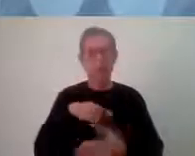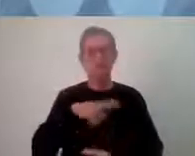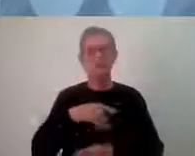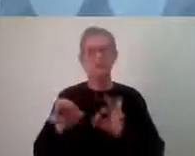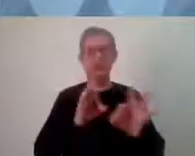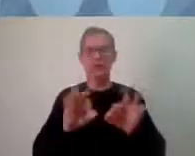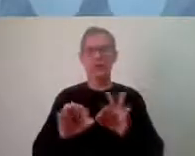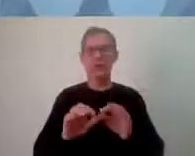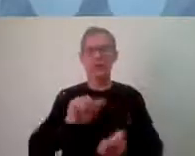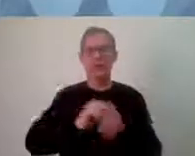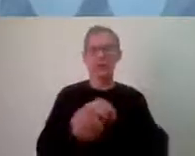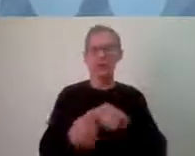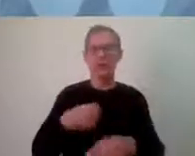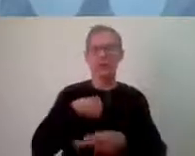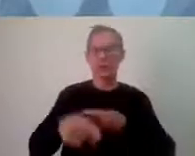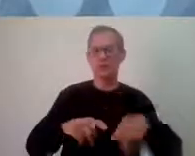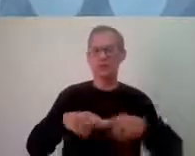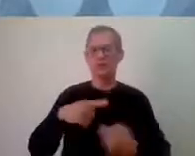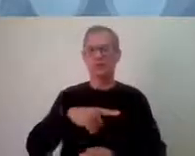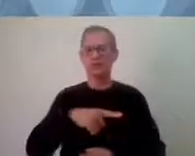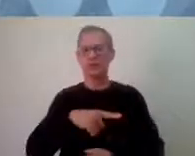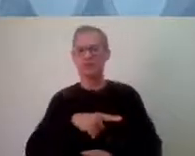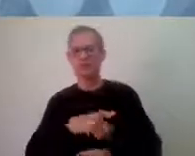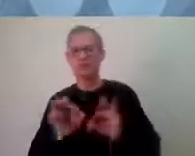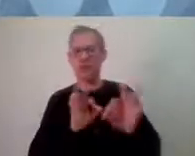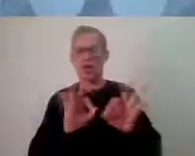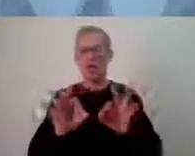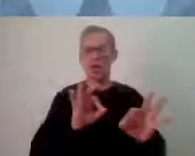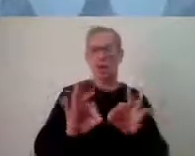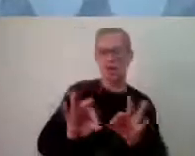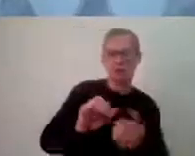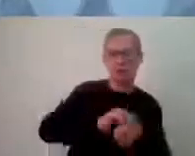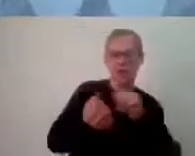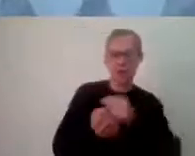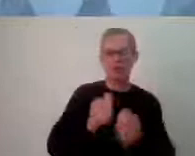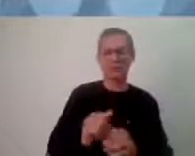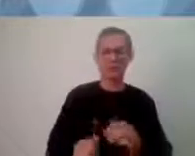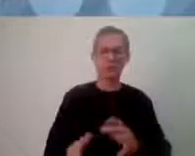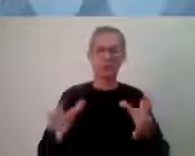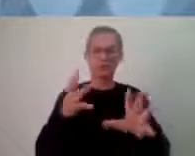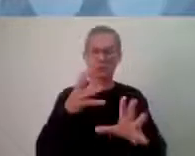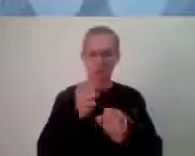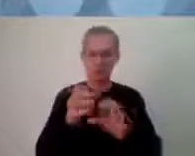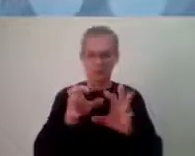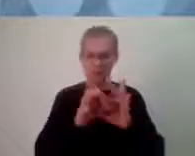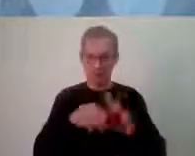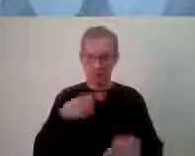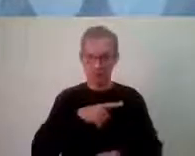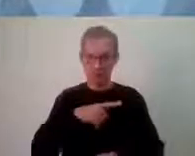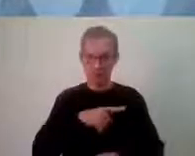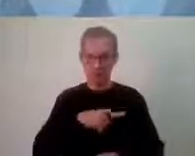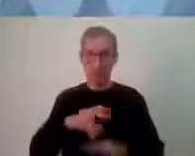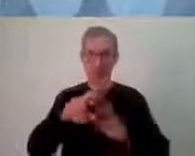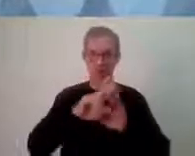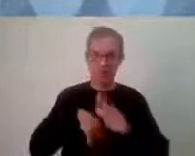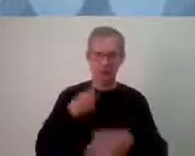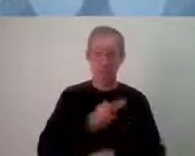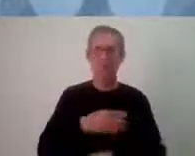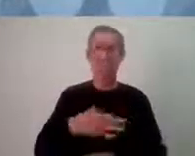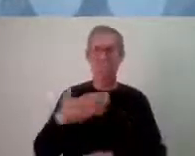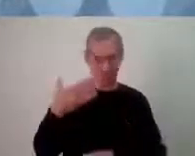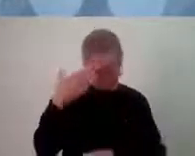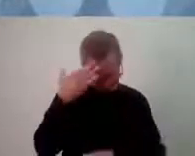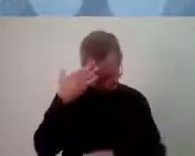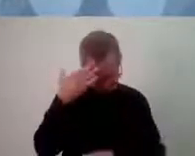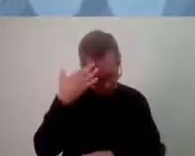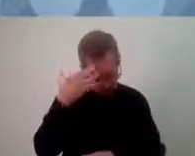uma arrumadinha, que foi o que eu falei. A gente vai ter que dar uma arrumada nas integrais de tal forma que a gente chegue àquelas regras que a gente sabe.